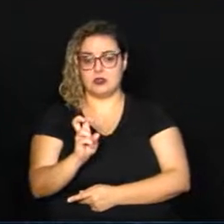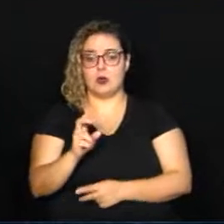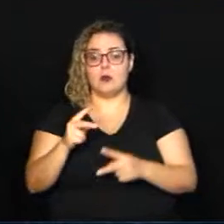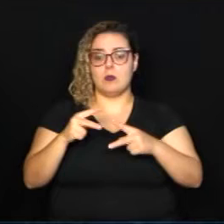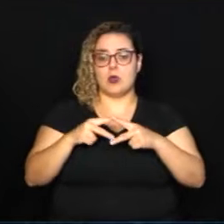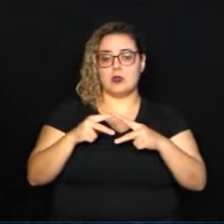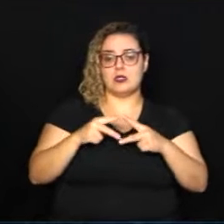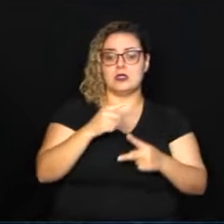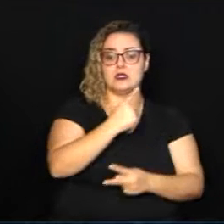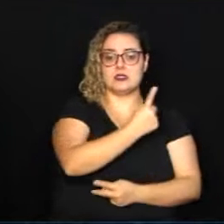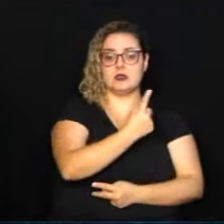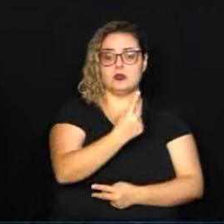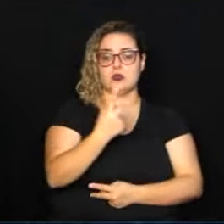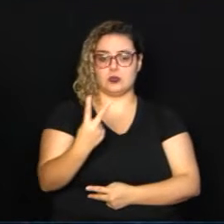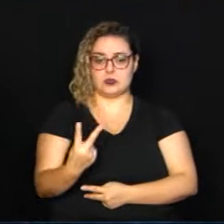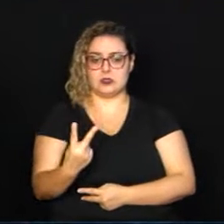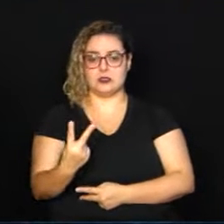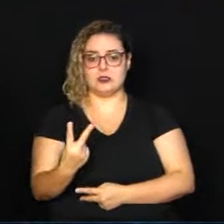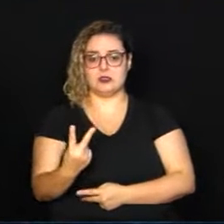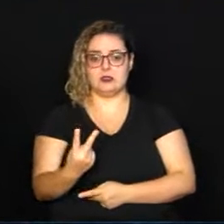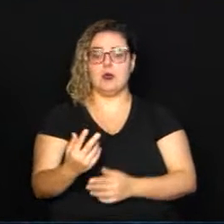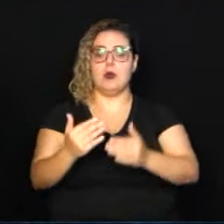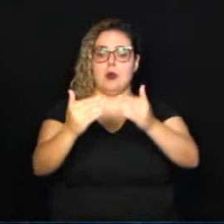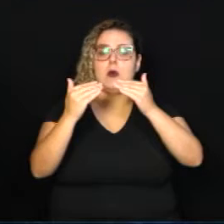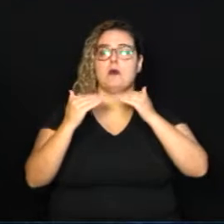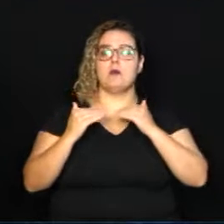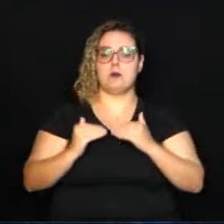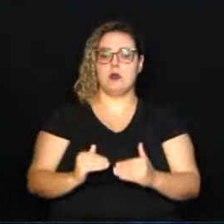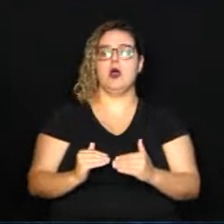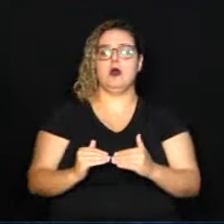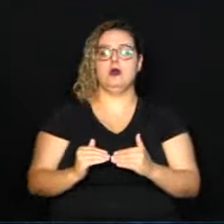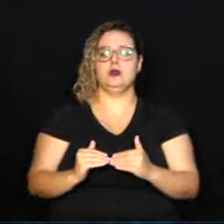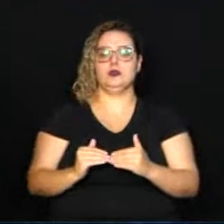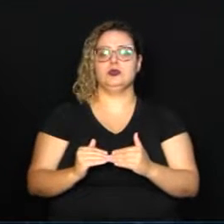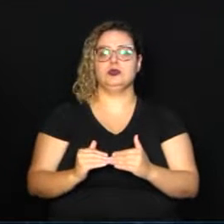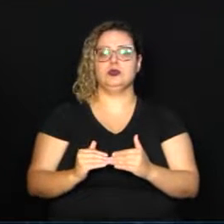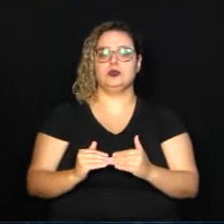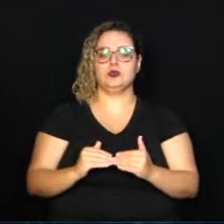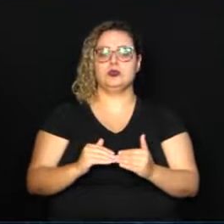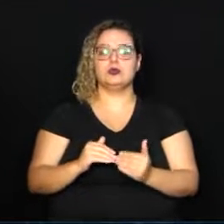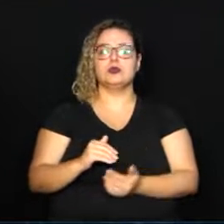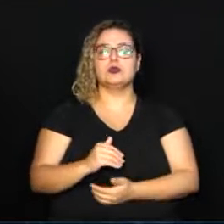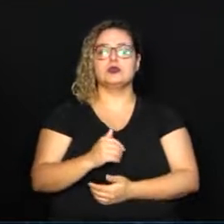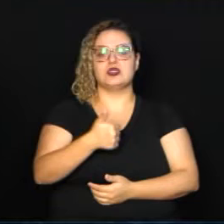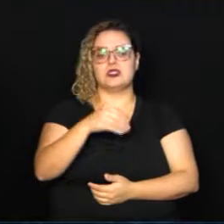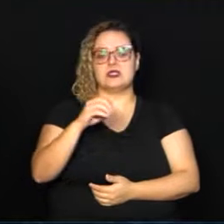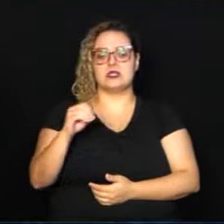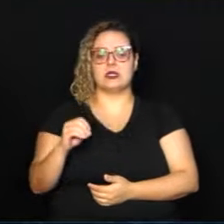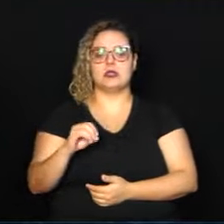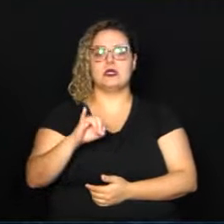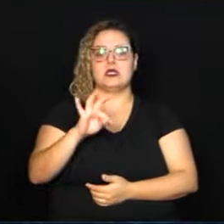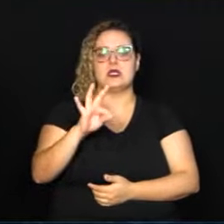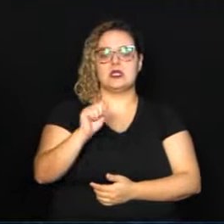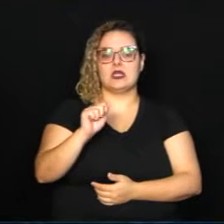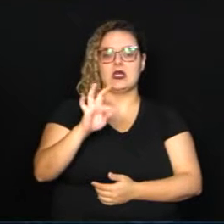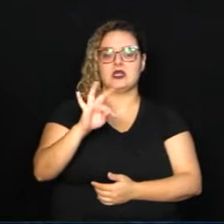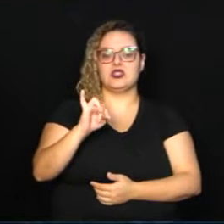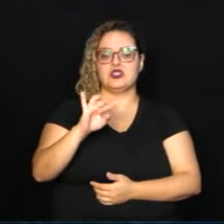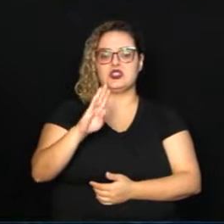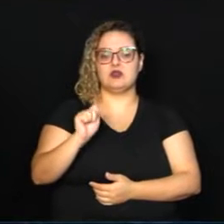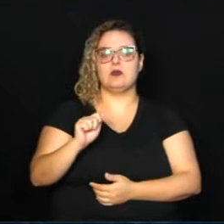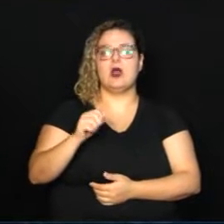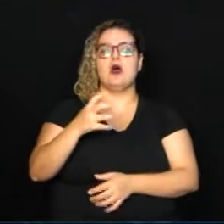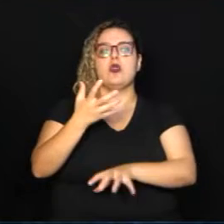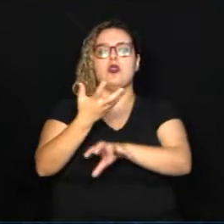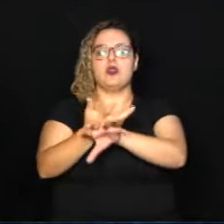265. Paulínia, 112. Depois aparecem cidades com menos de 100 óbitos. Itatiba, Nova